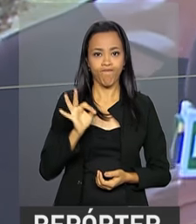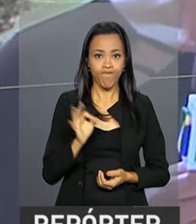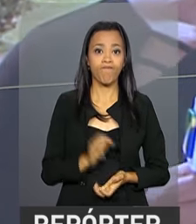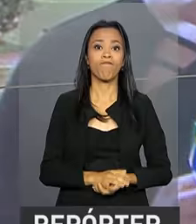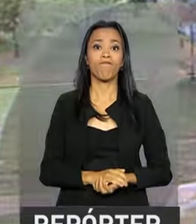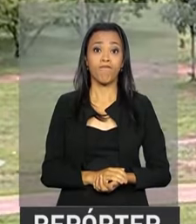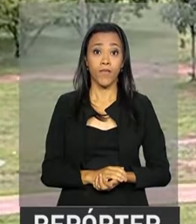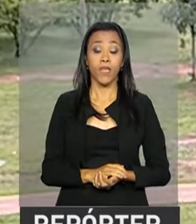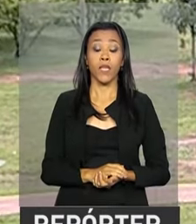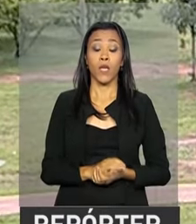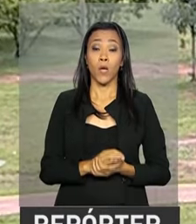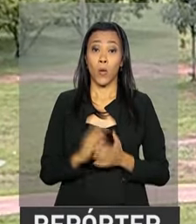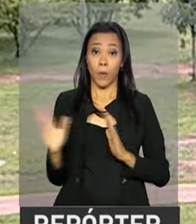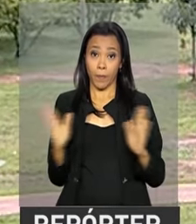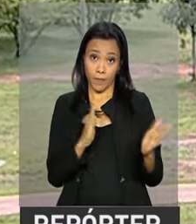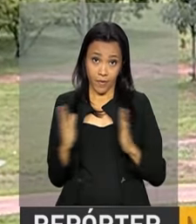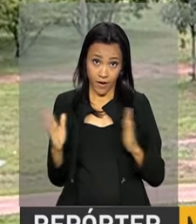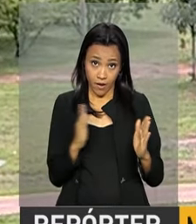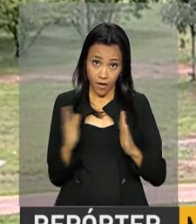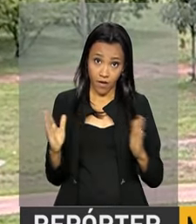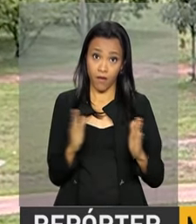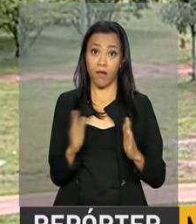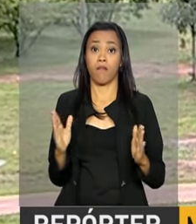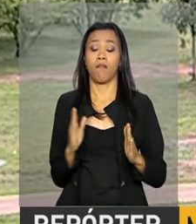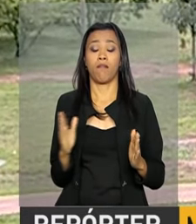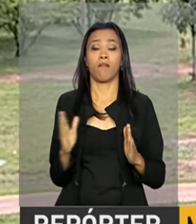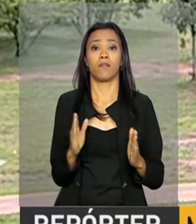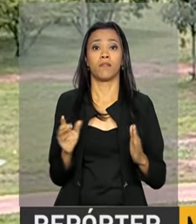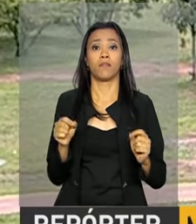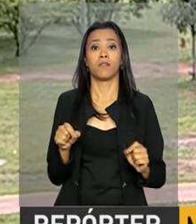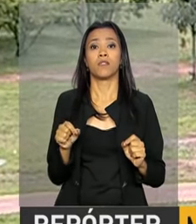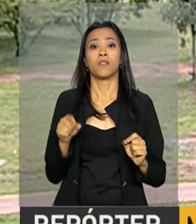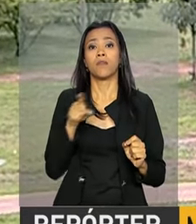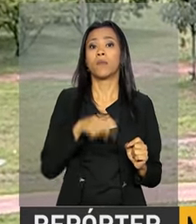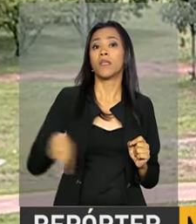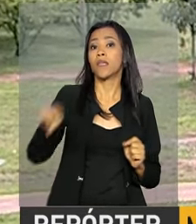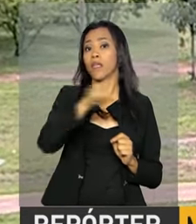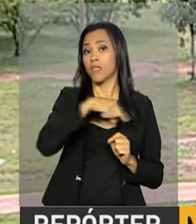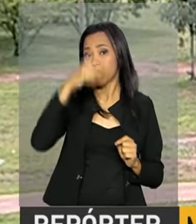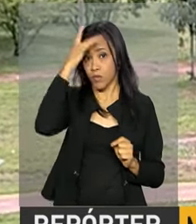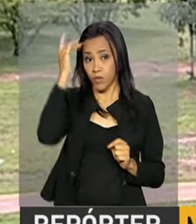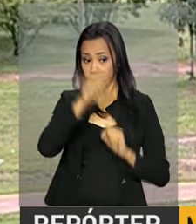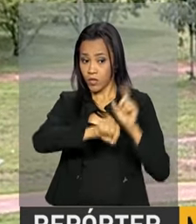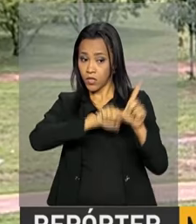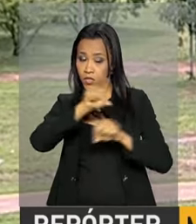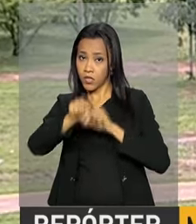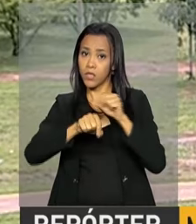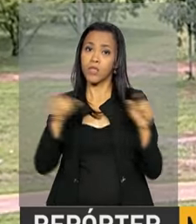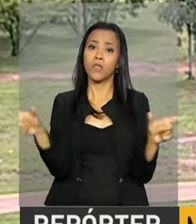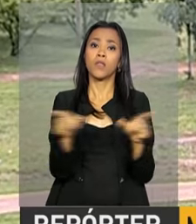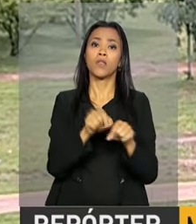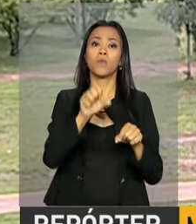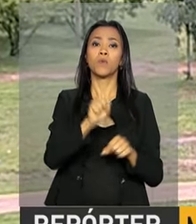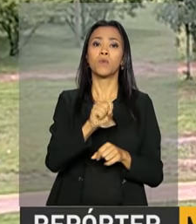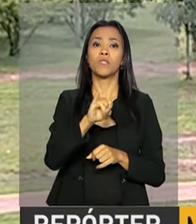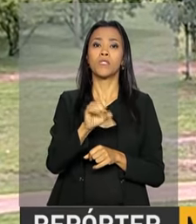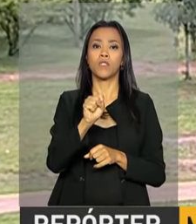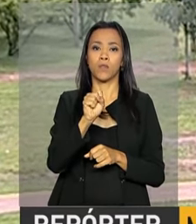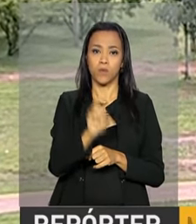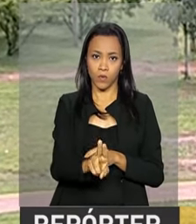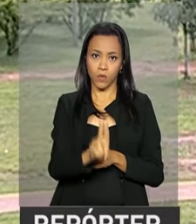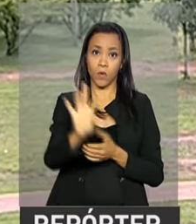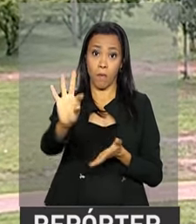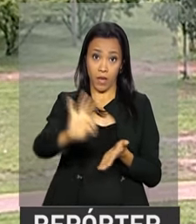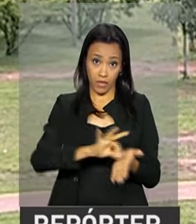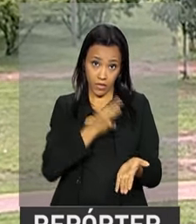Olha, o prazo regular para que os candidatos selecionados no SISU fizessem a